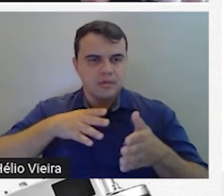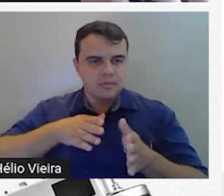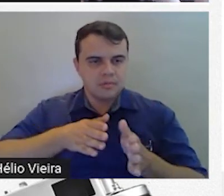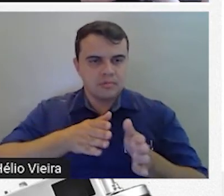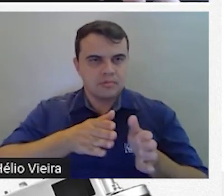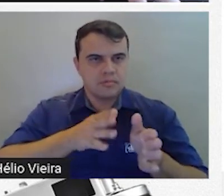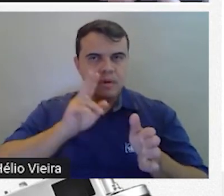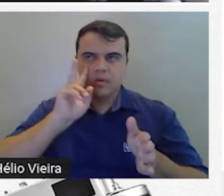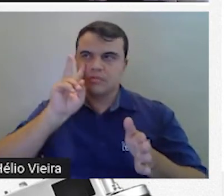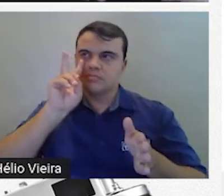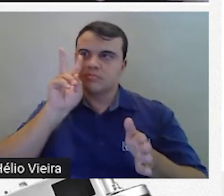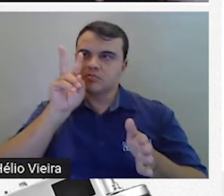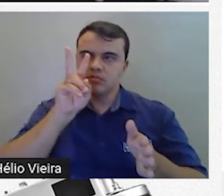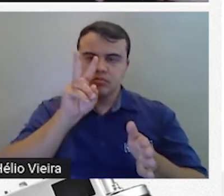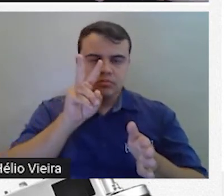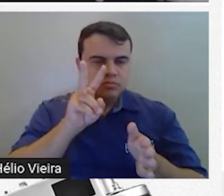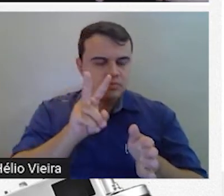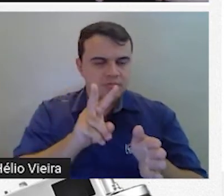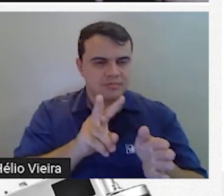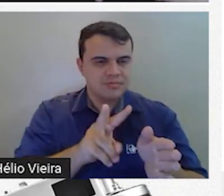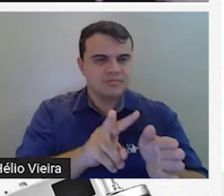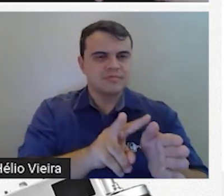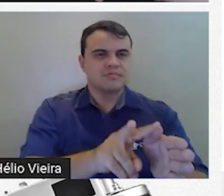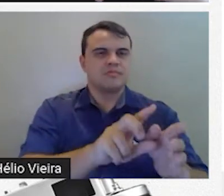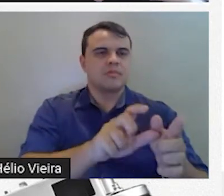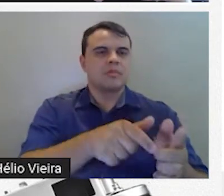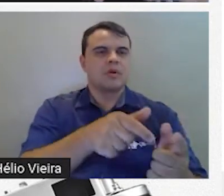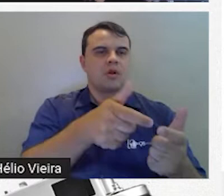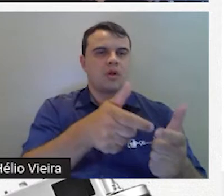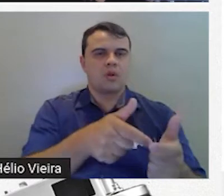gente direciona para um certo ponto,